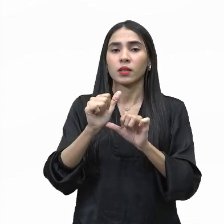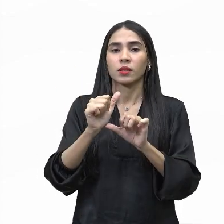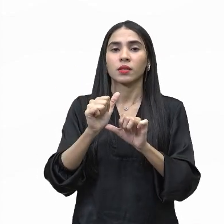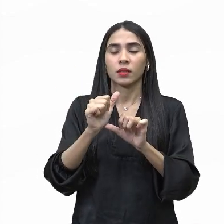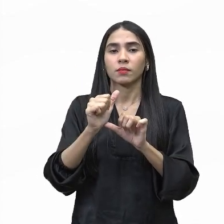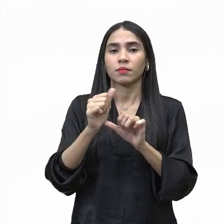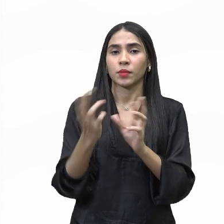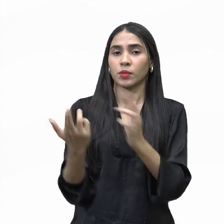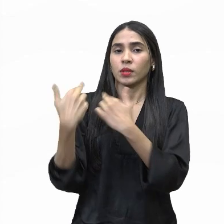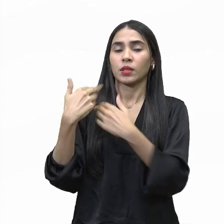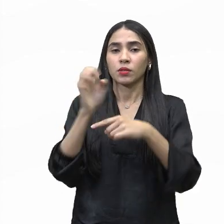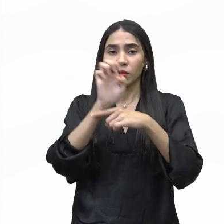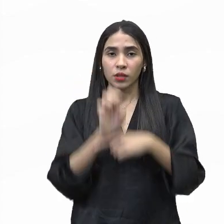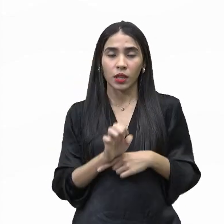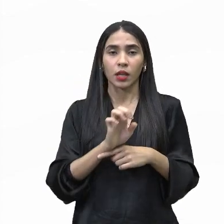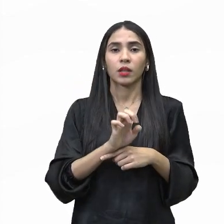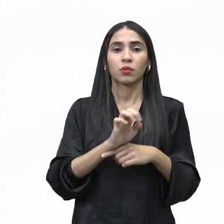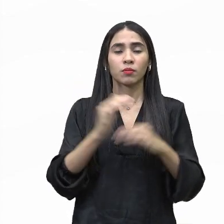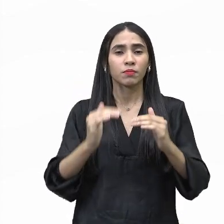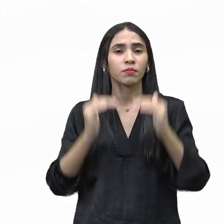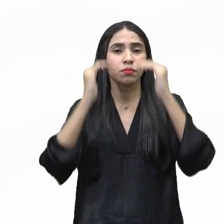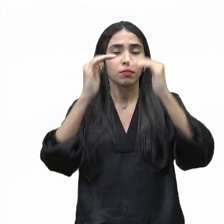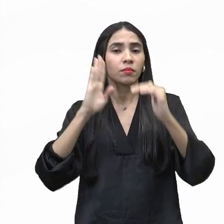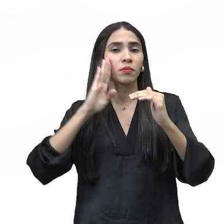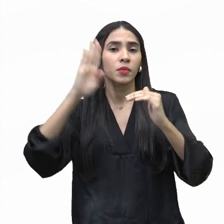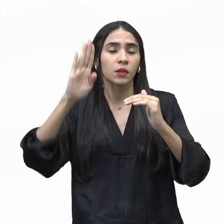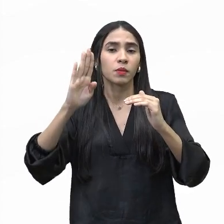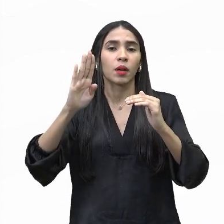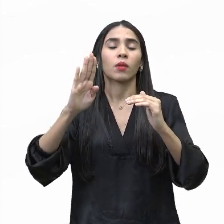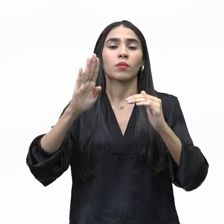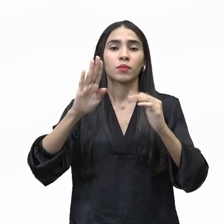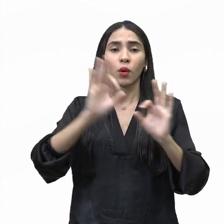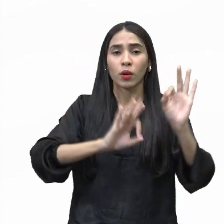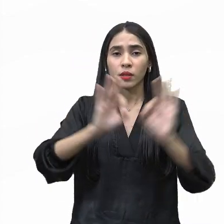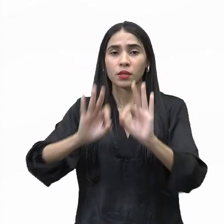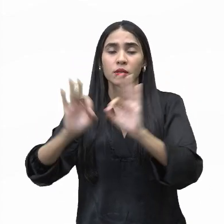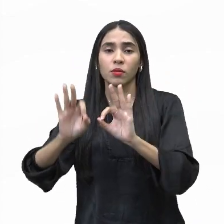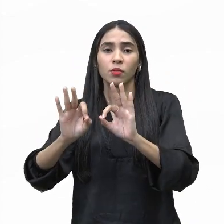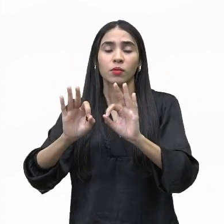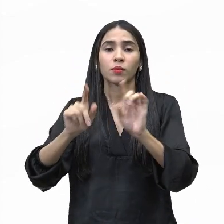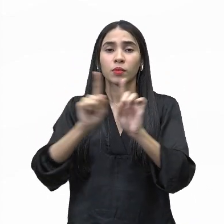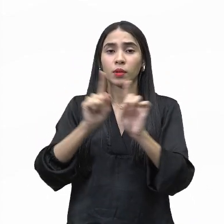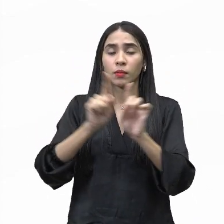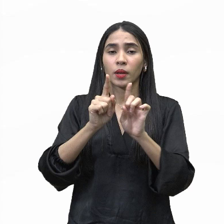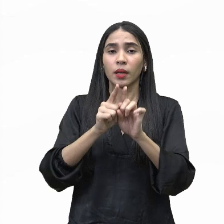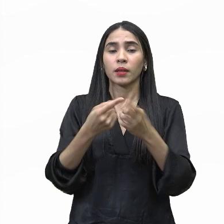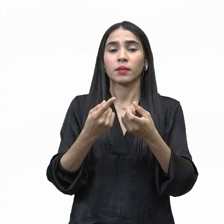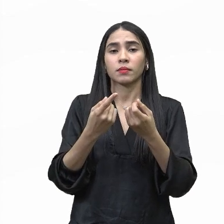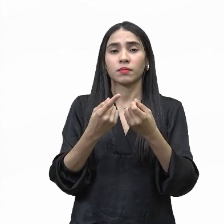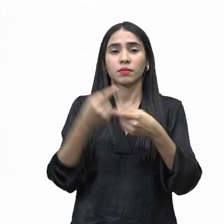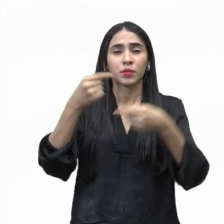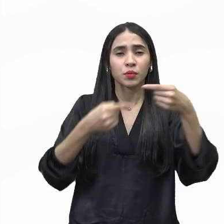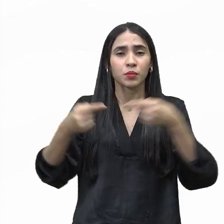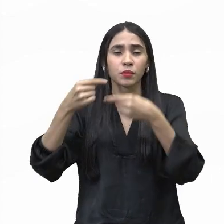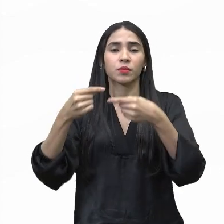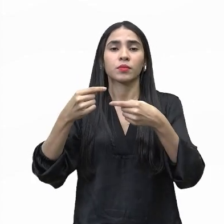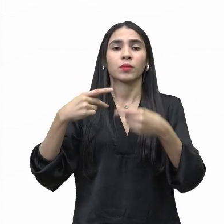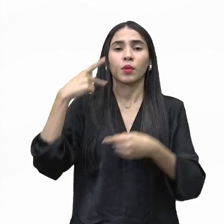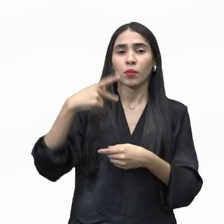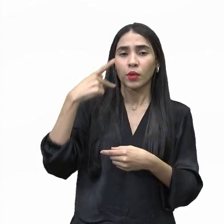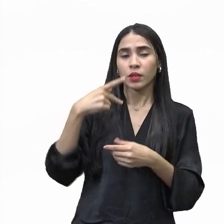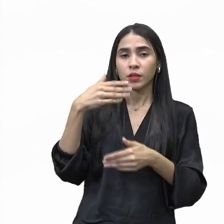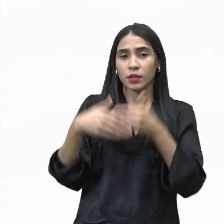papel do Estado como planejador, fornecedor, fomentador e articulador das políticas